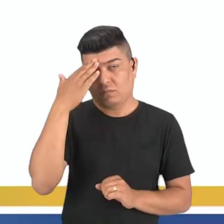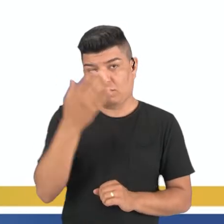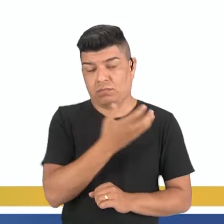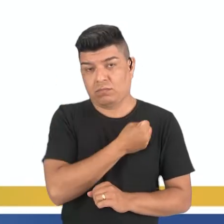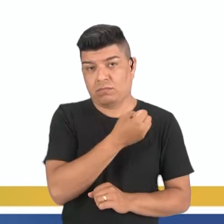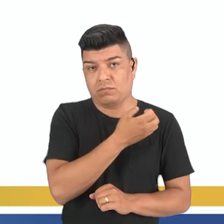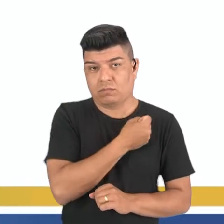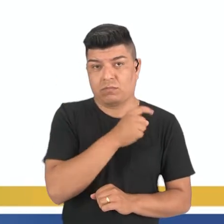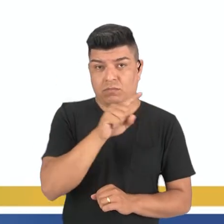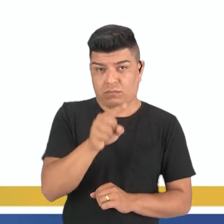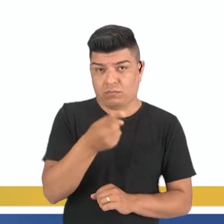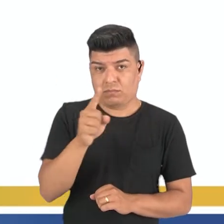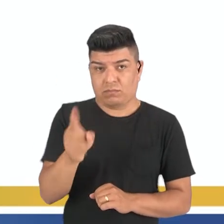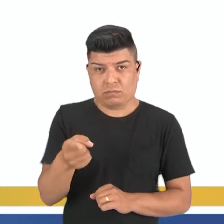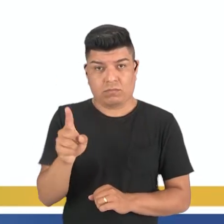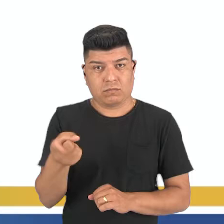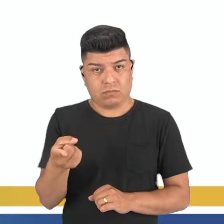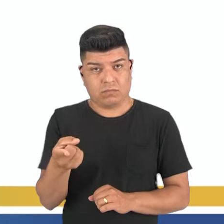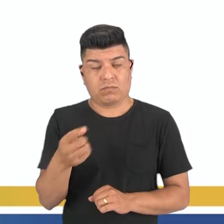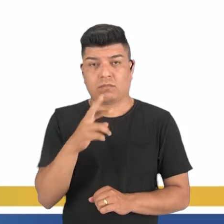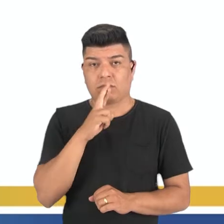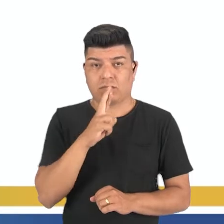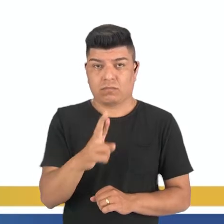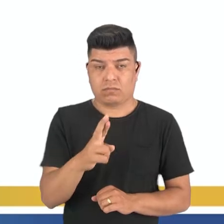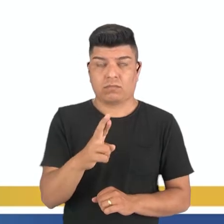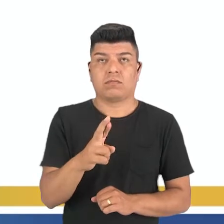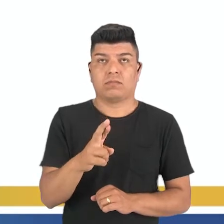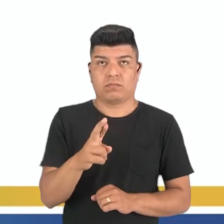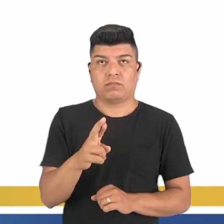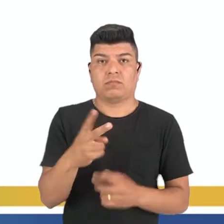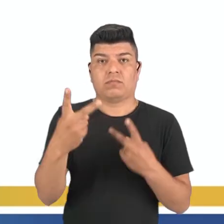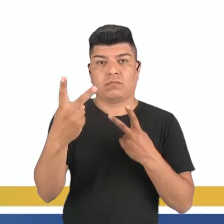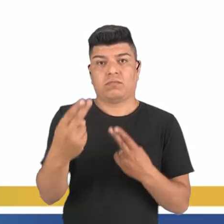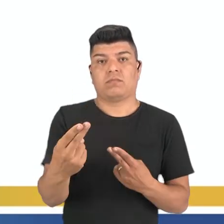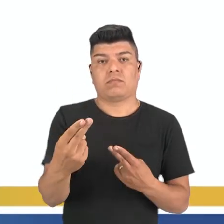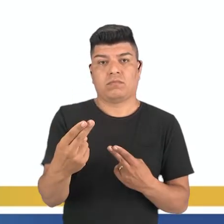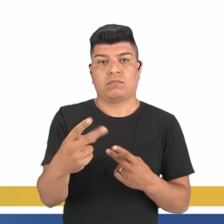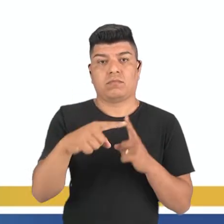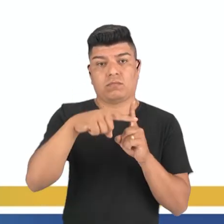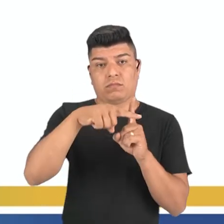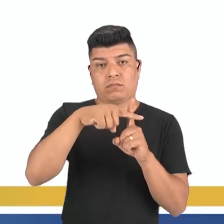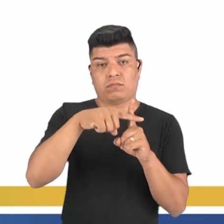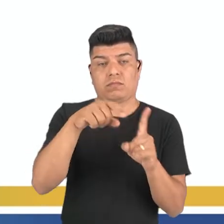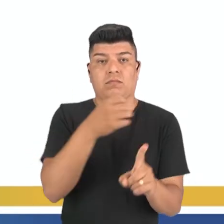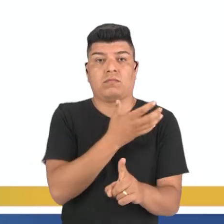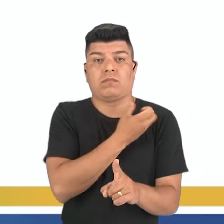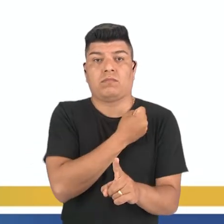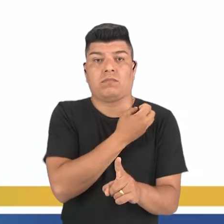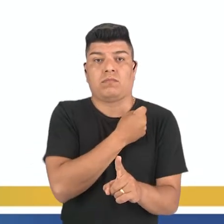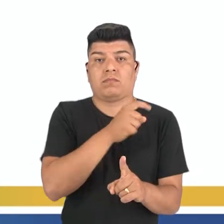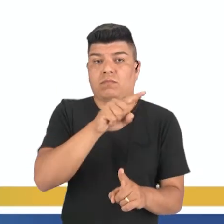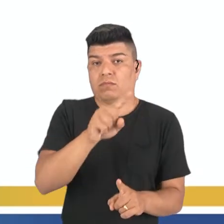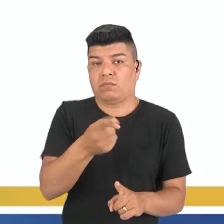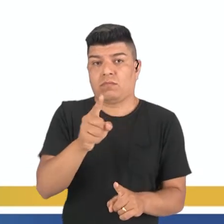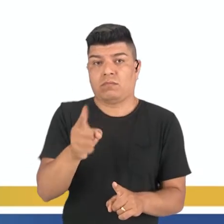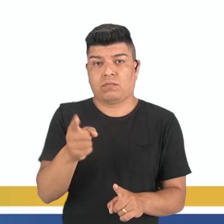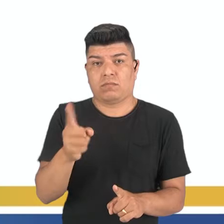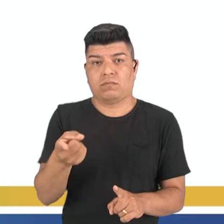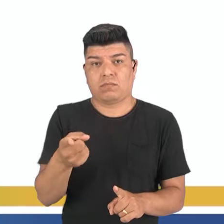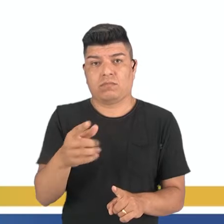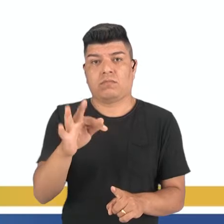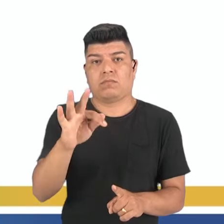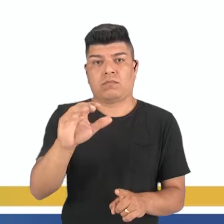de casas decimais do produto, da resposta, certo? Igual à soma dos números de casas decimais